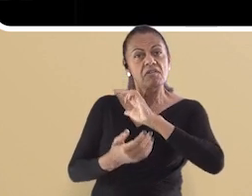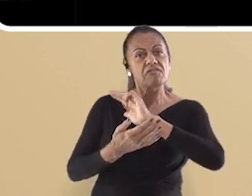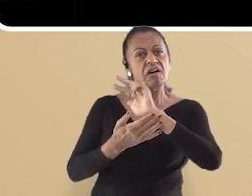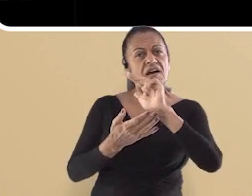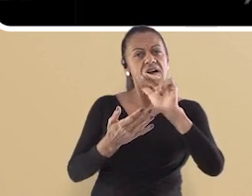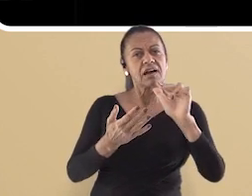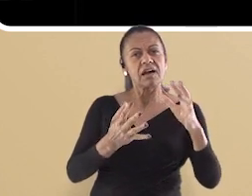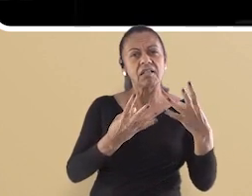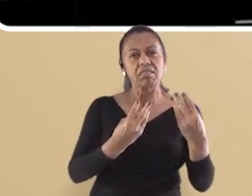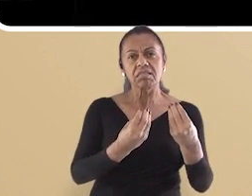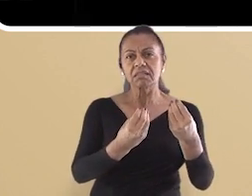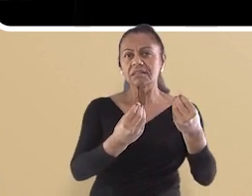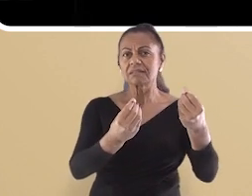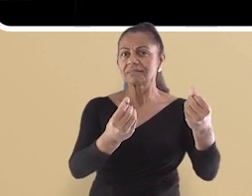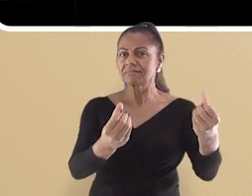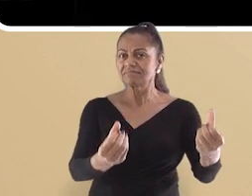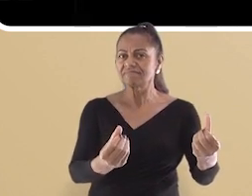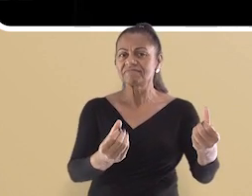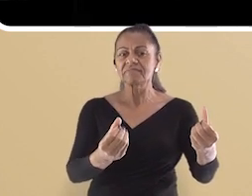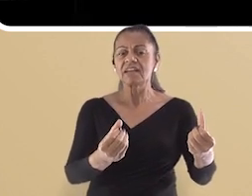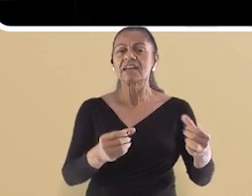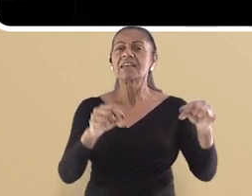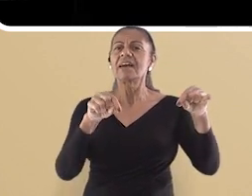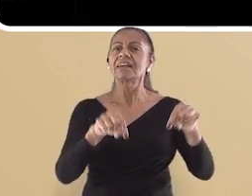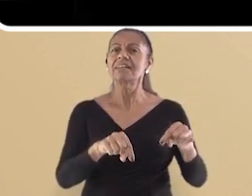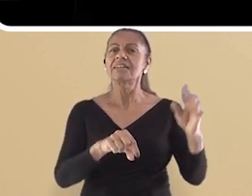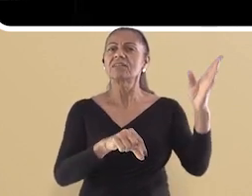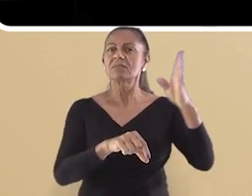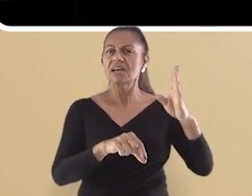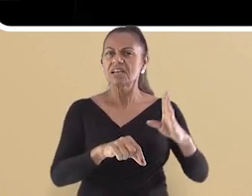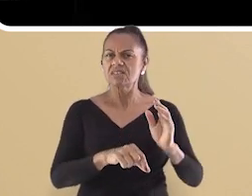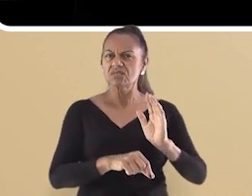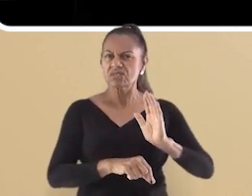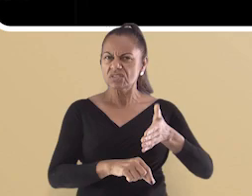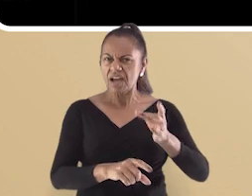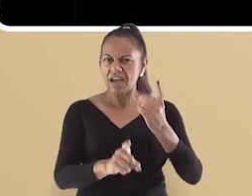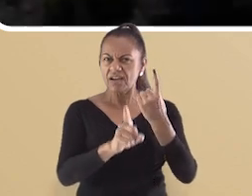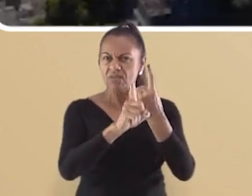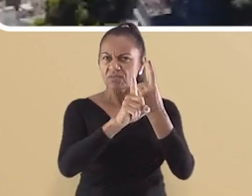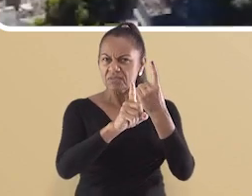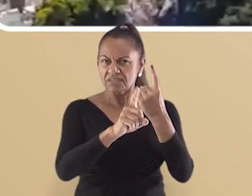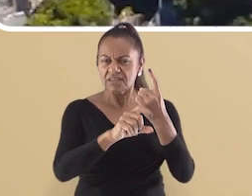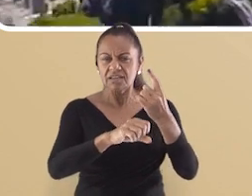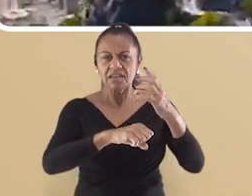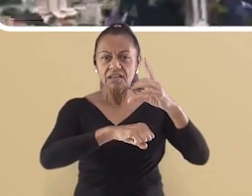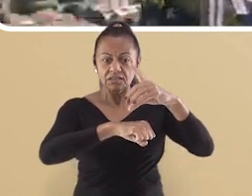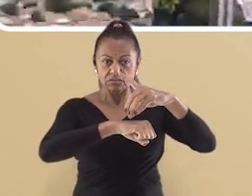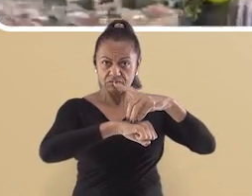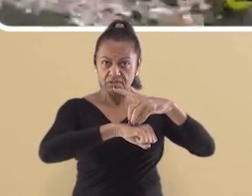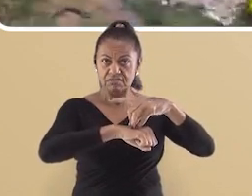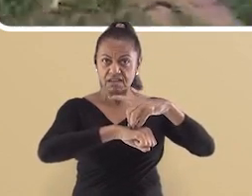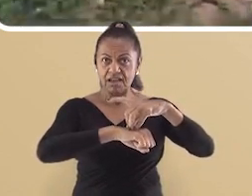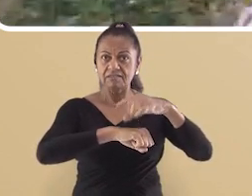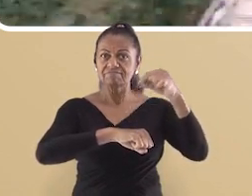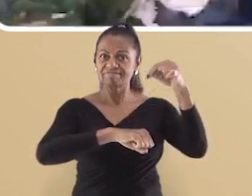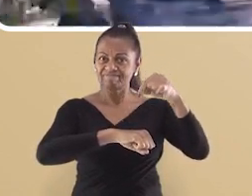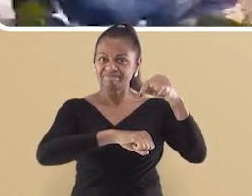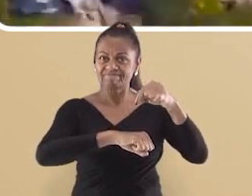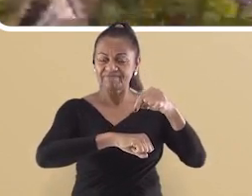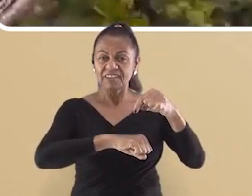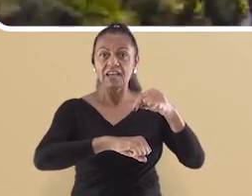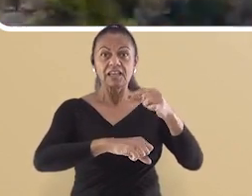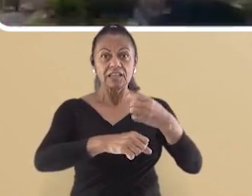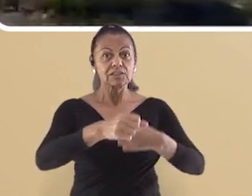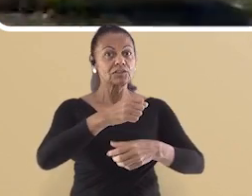sobre a extinção de espécies, bem como a evolução e surgimento de tantas outras. E no Brasil, já foi encontrado algum